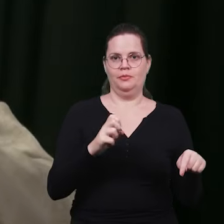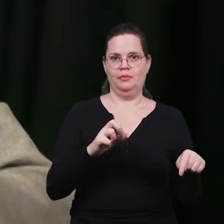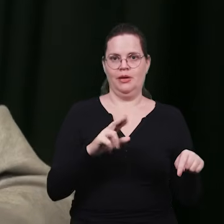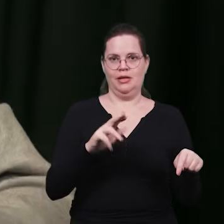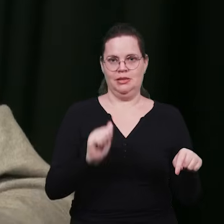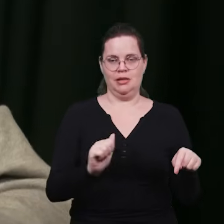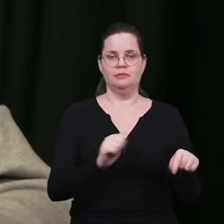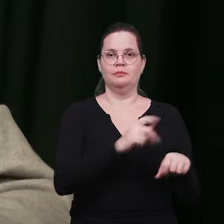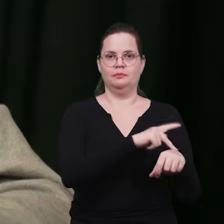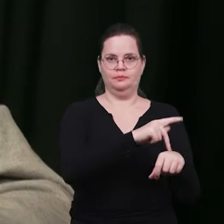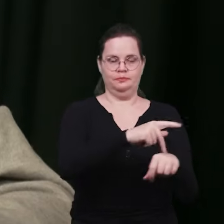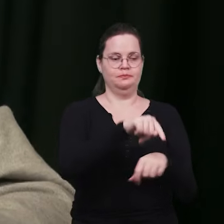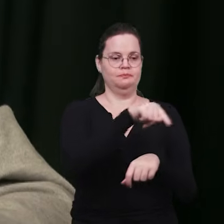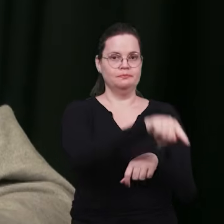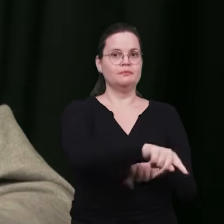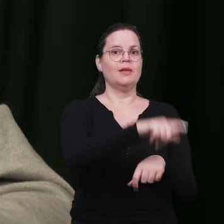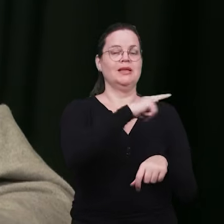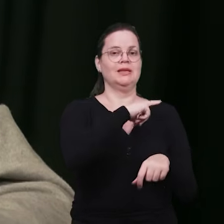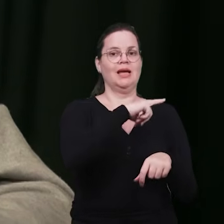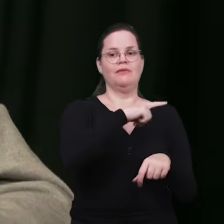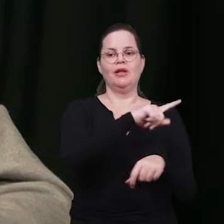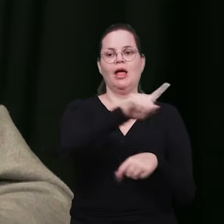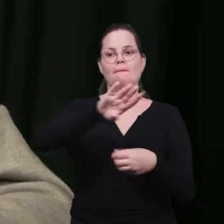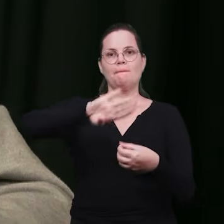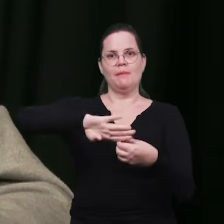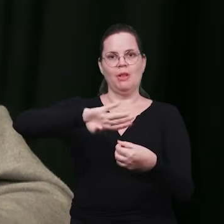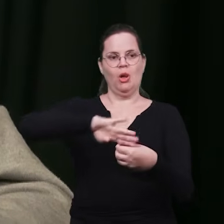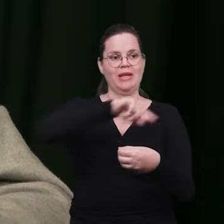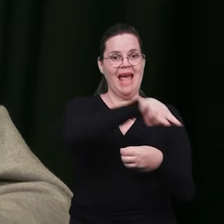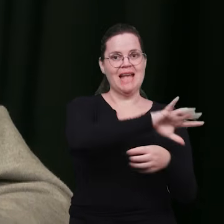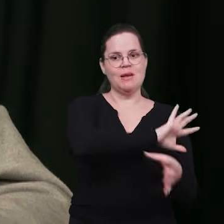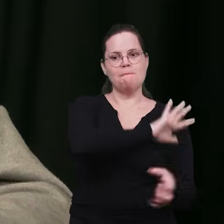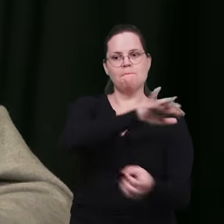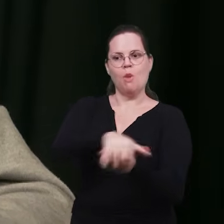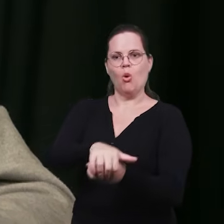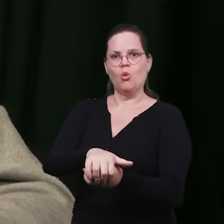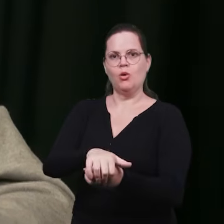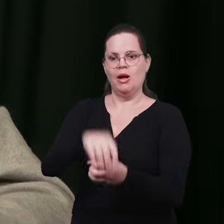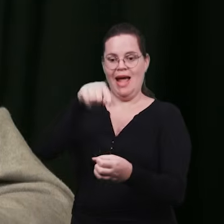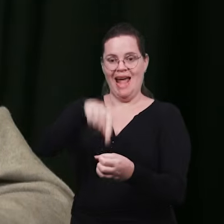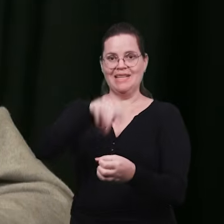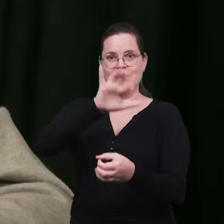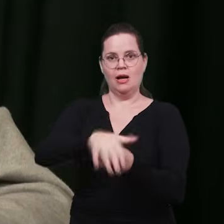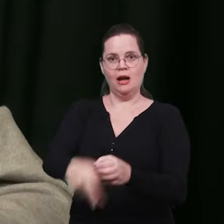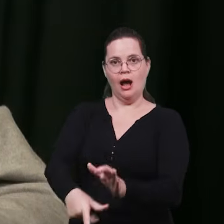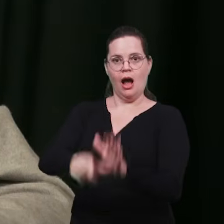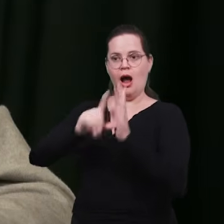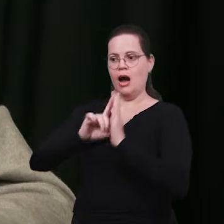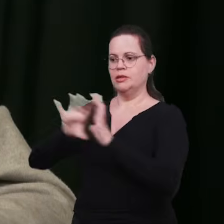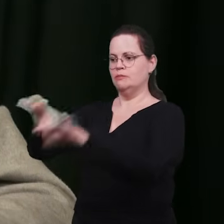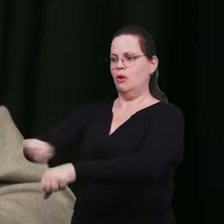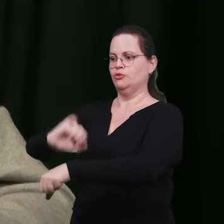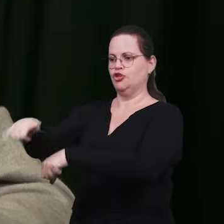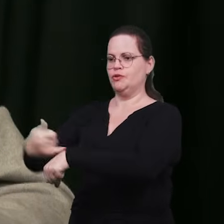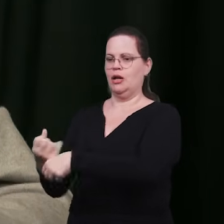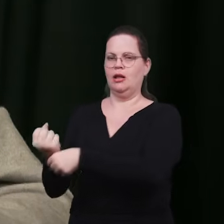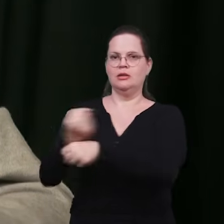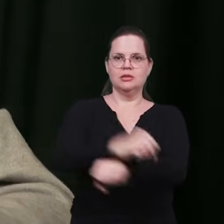tinha, na verdade, o Império Assírio-Babilônico, que tinha levado o povo de Israel cativo para a Babilônia. Então,